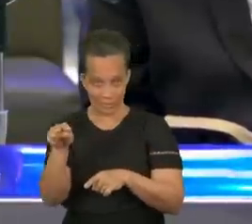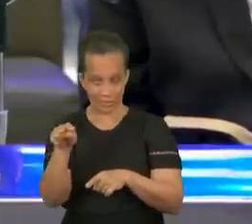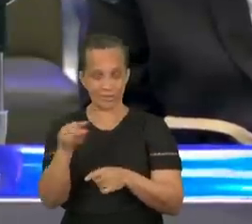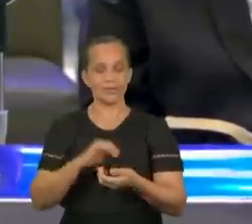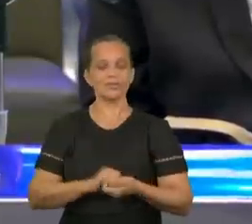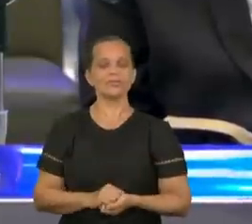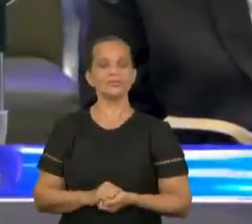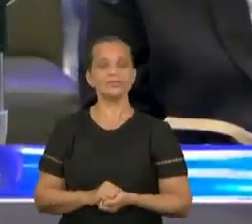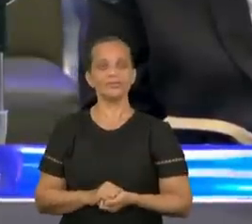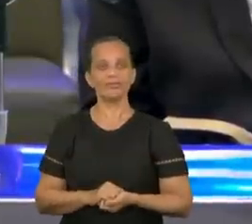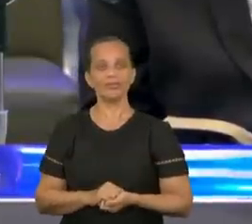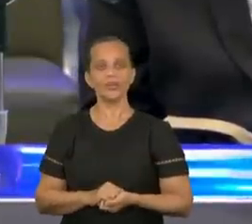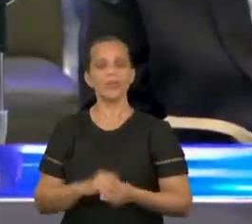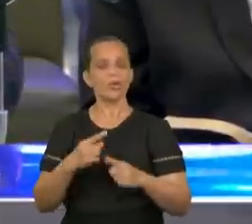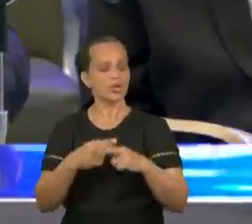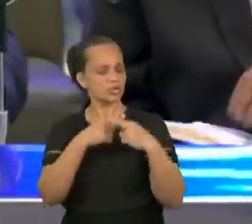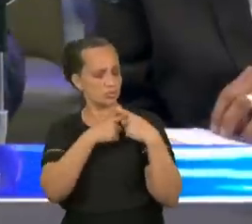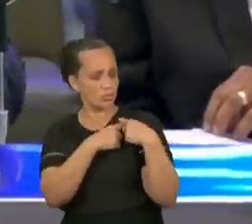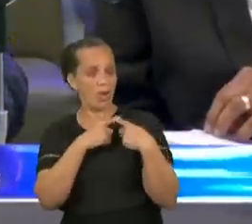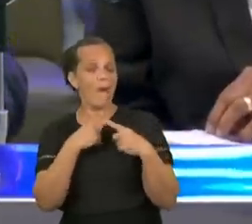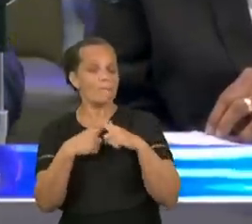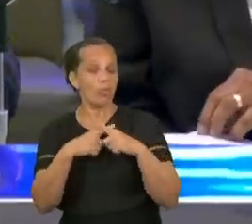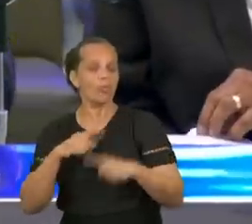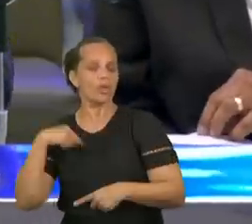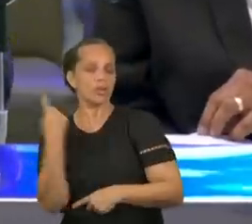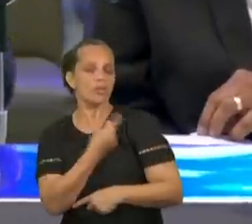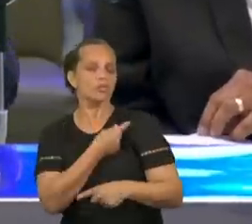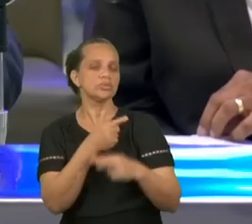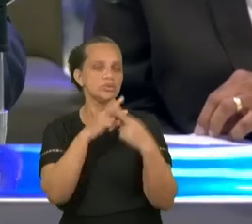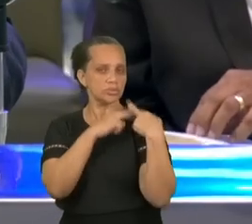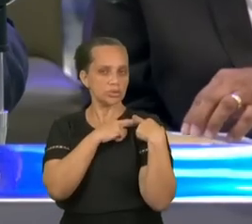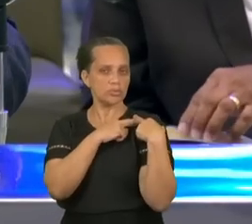o povo 44 e 23